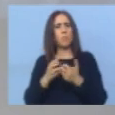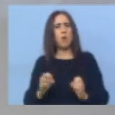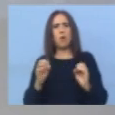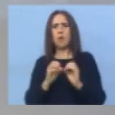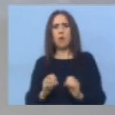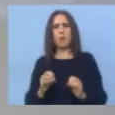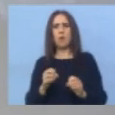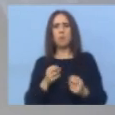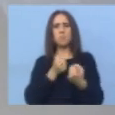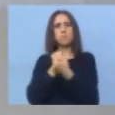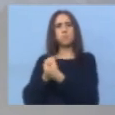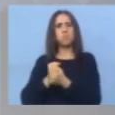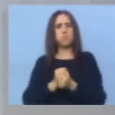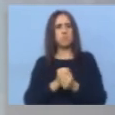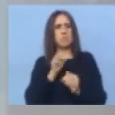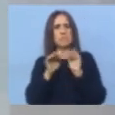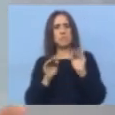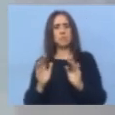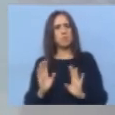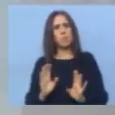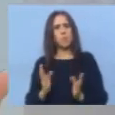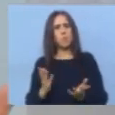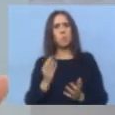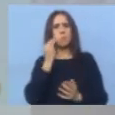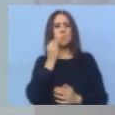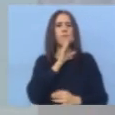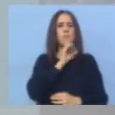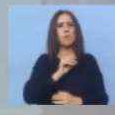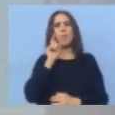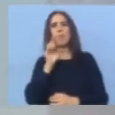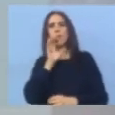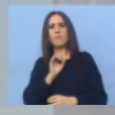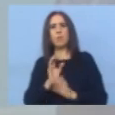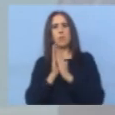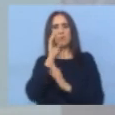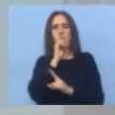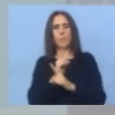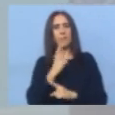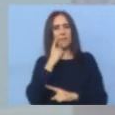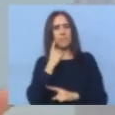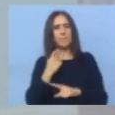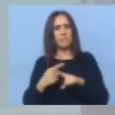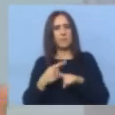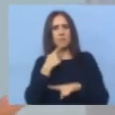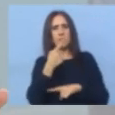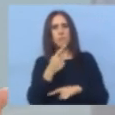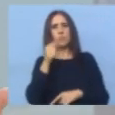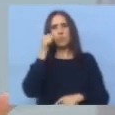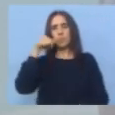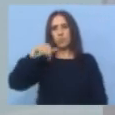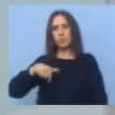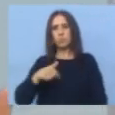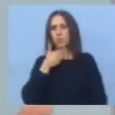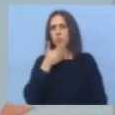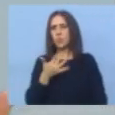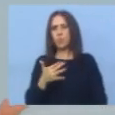somos oposição, como eles chamam uns aos outros, mas somos filhos e filhas do mesmo Deus. E é interessante, eu queria notar, porque no Sudão do Sul há uma experiência muito